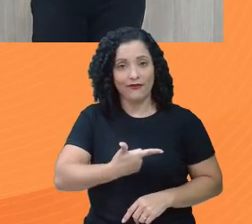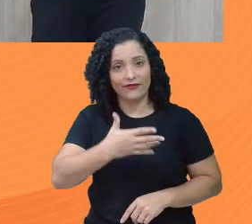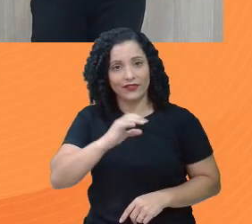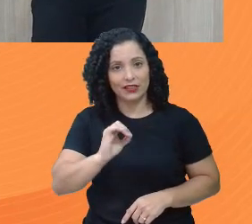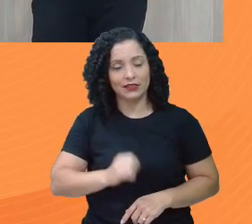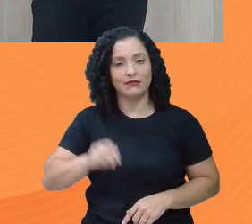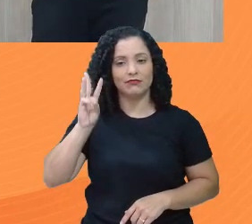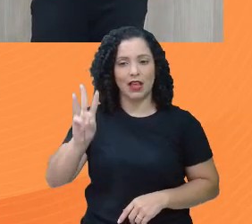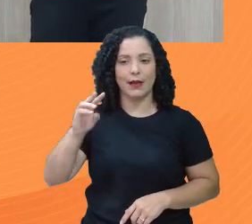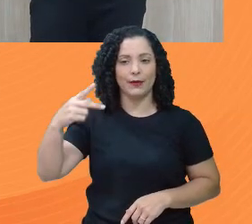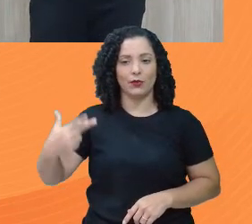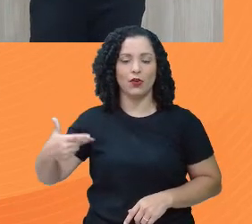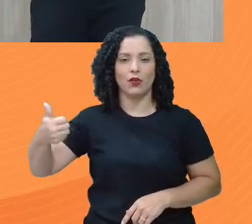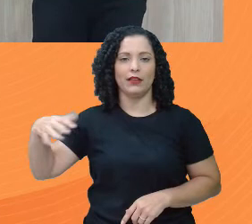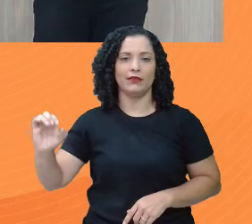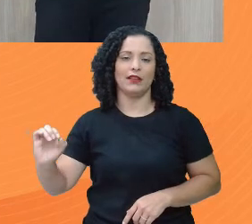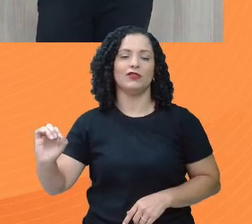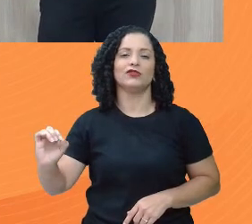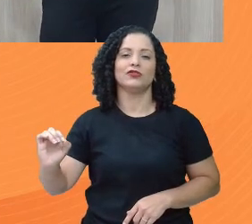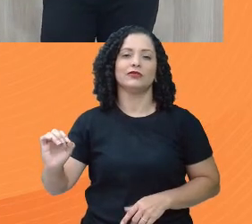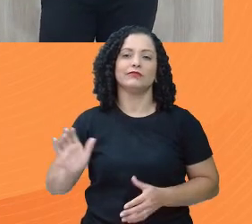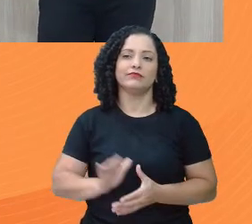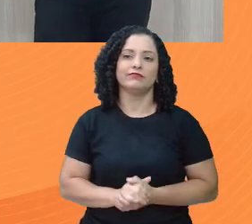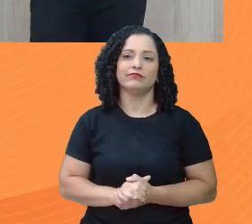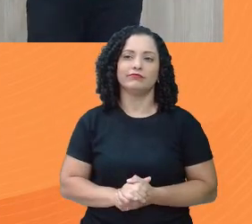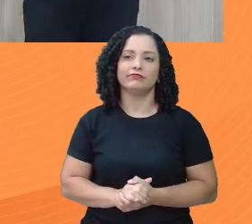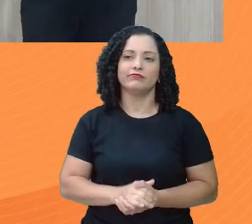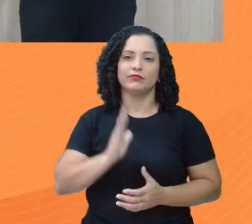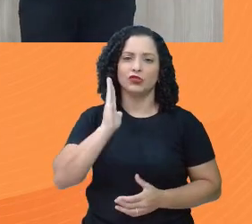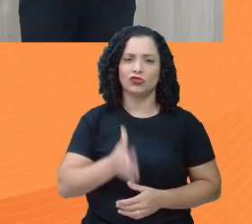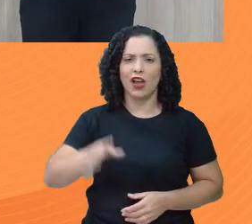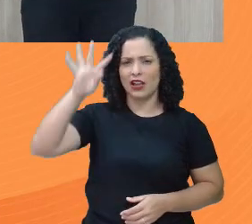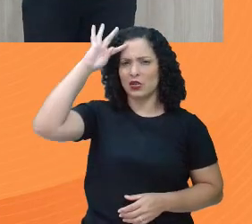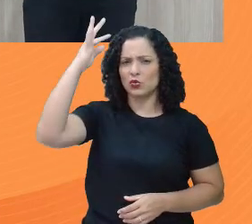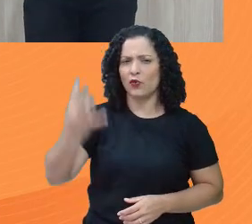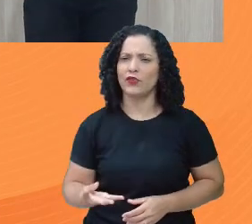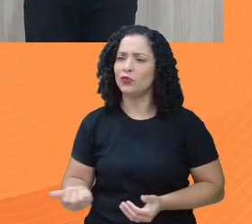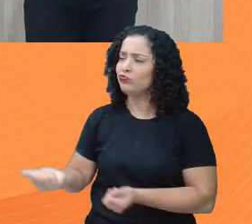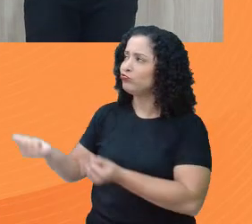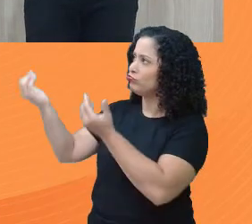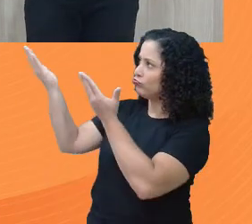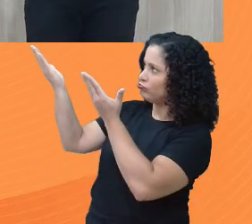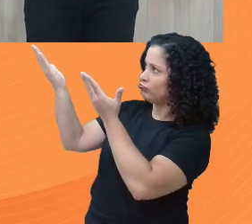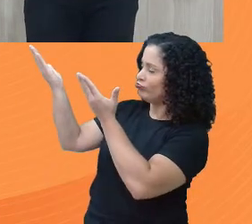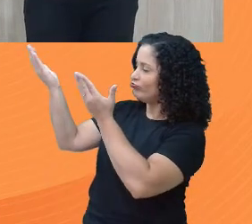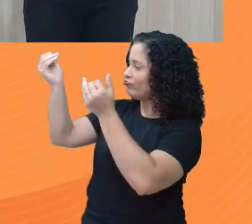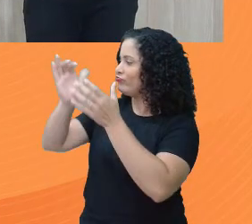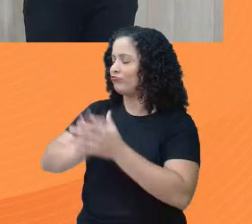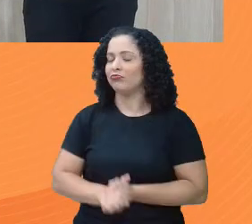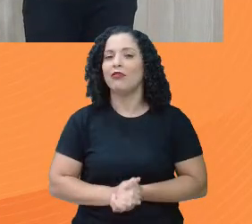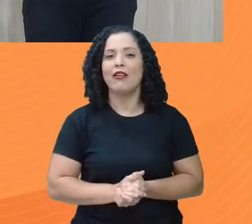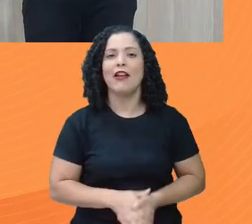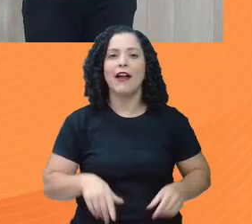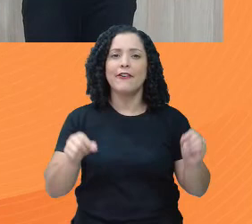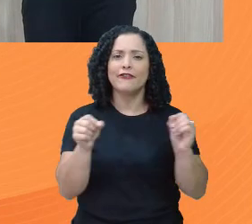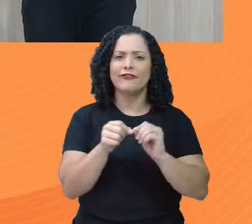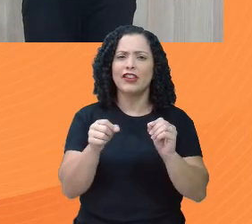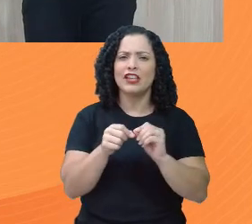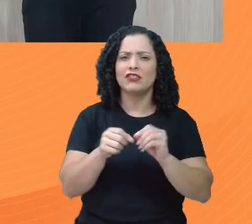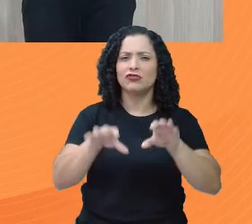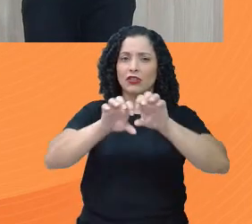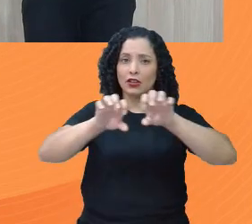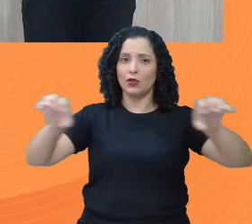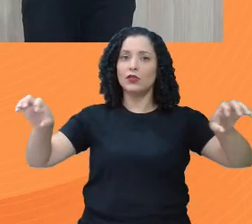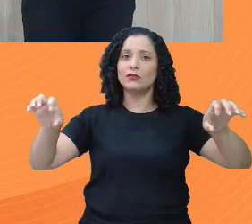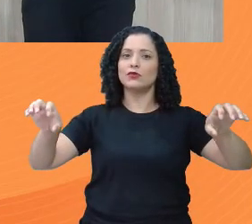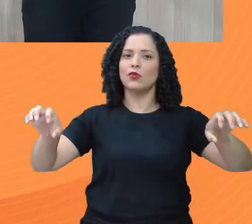10. Então, você pode notar, pessoal, que a gente resolveu aí o mesmo sistema, a gente fez pelas equações